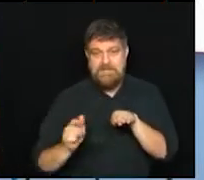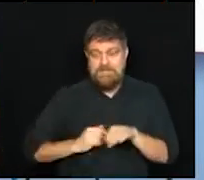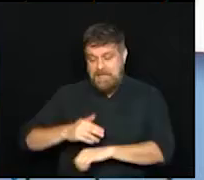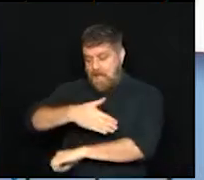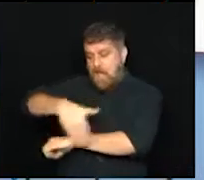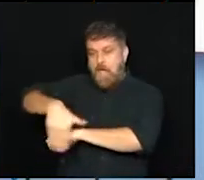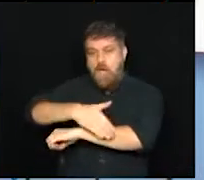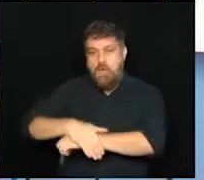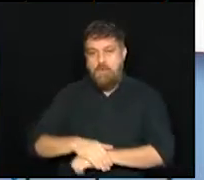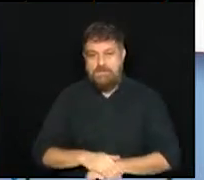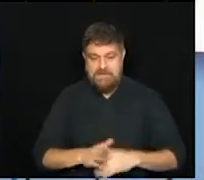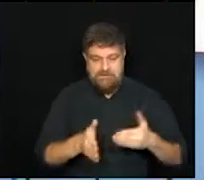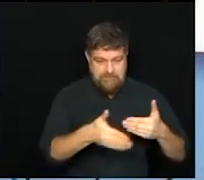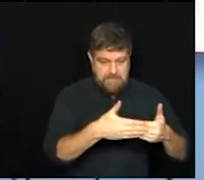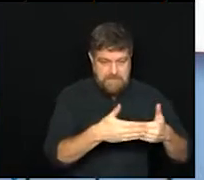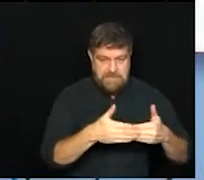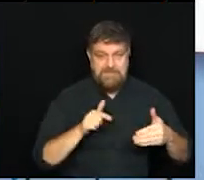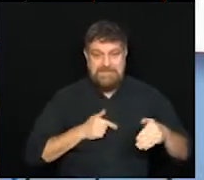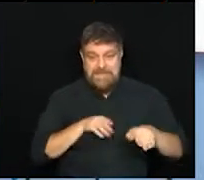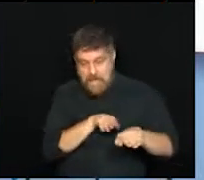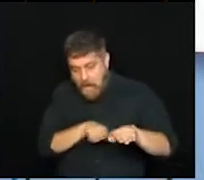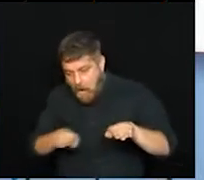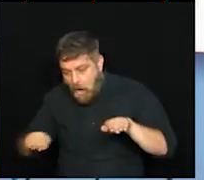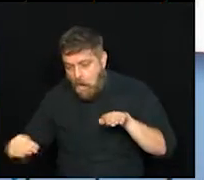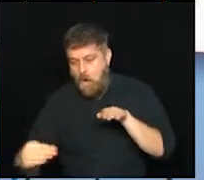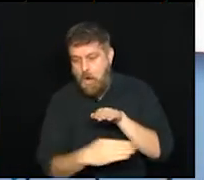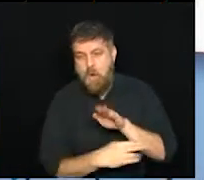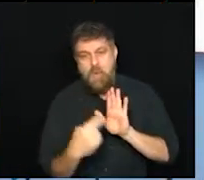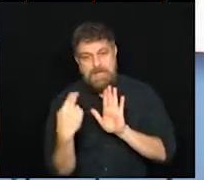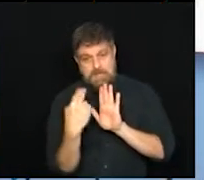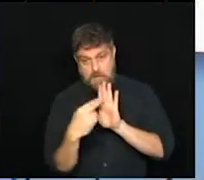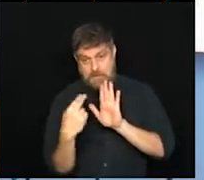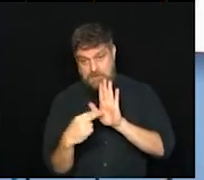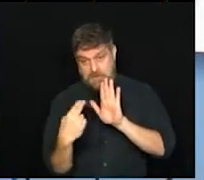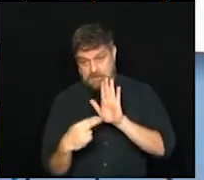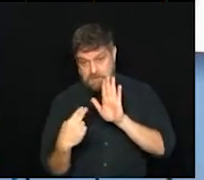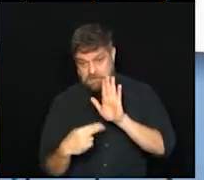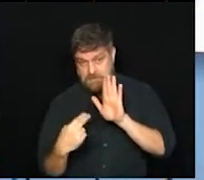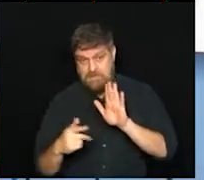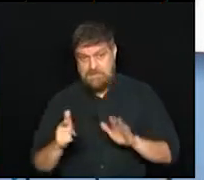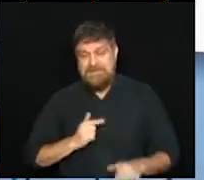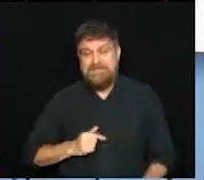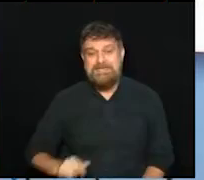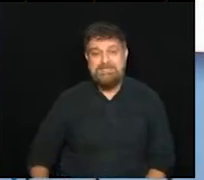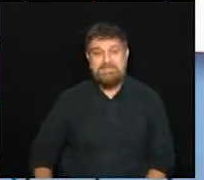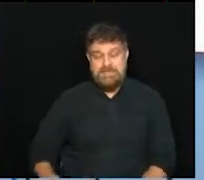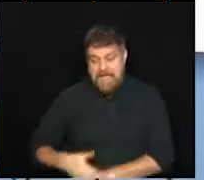Ricardo, Marquês de Três Rios, Governador Pedro de Toledo, General Euclides de